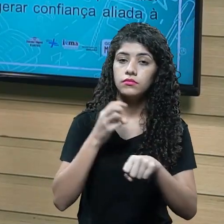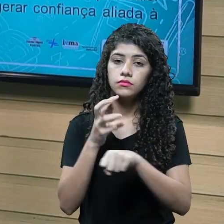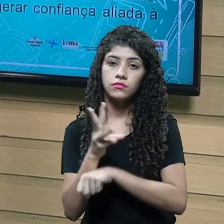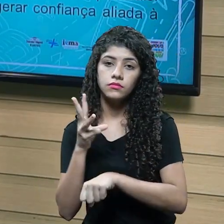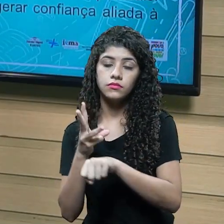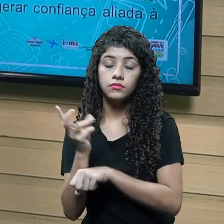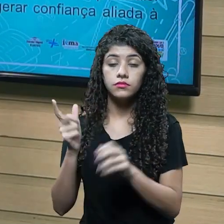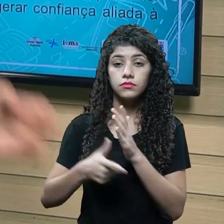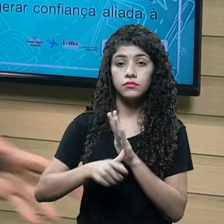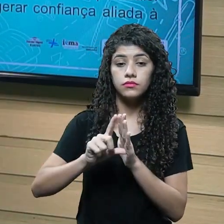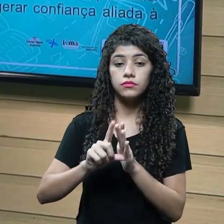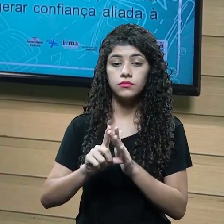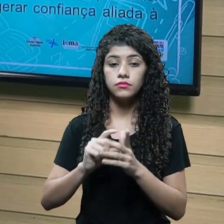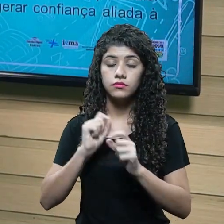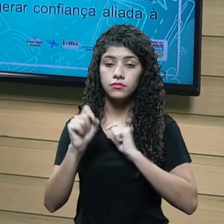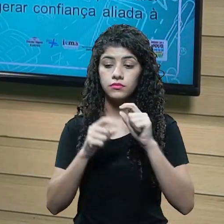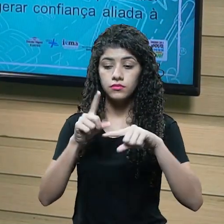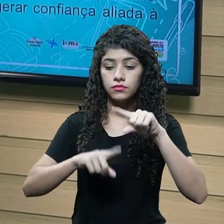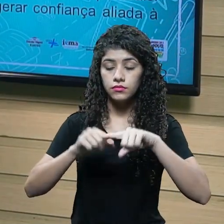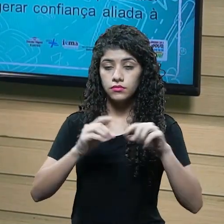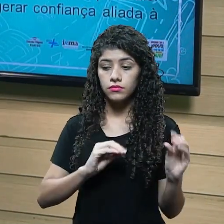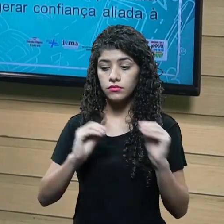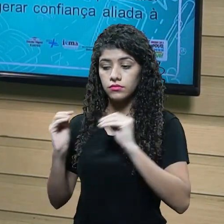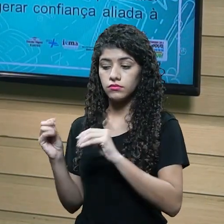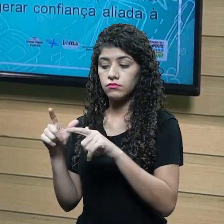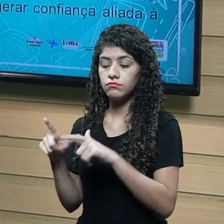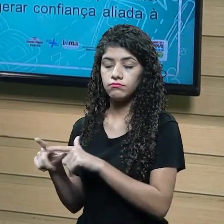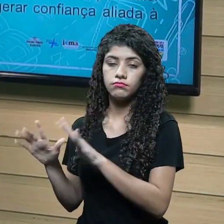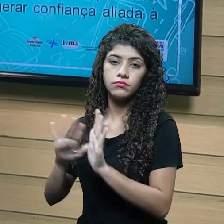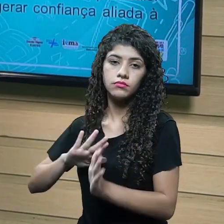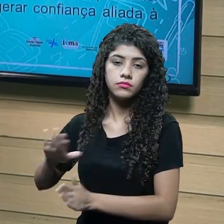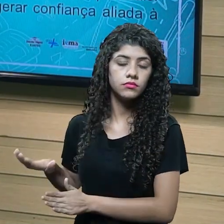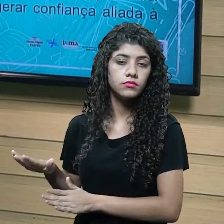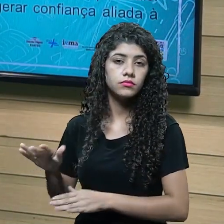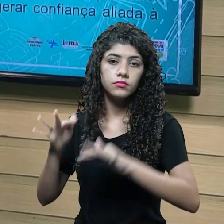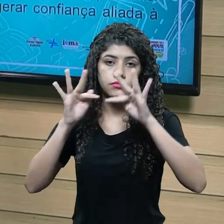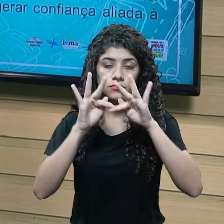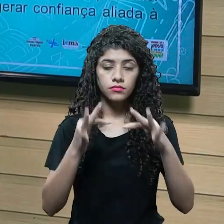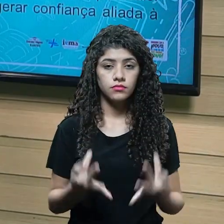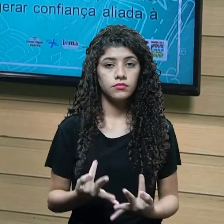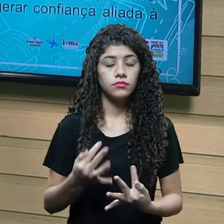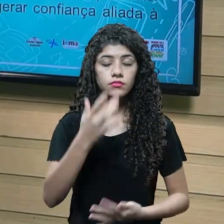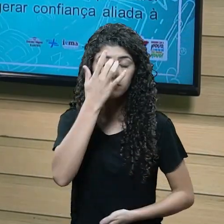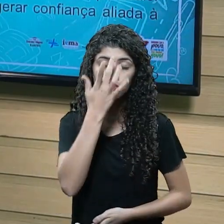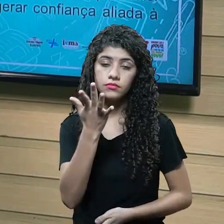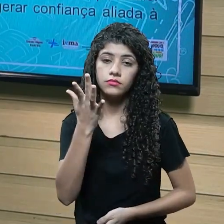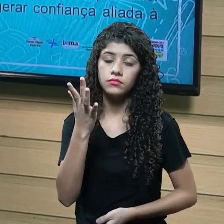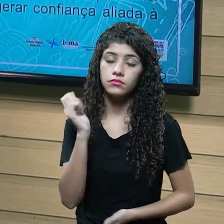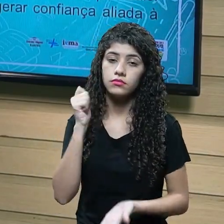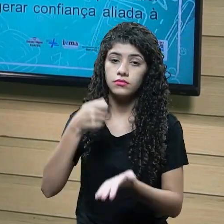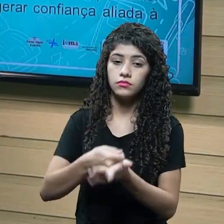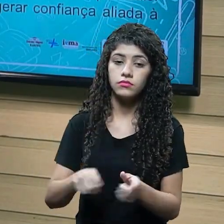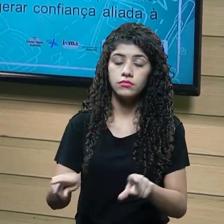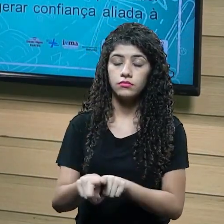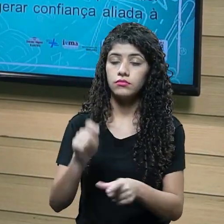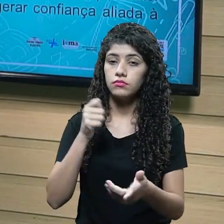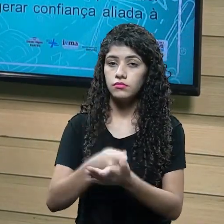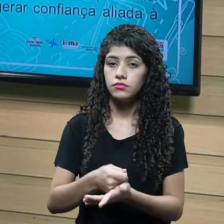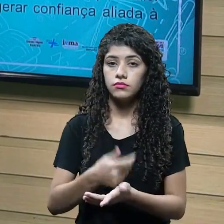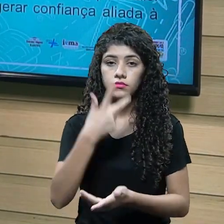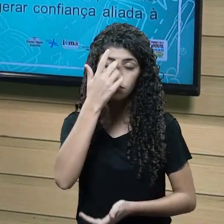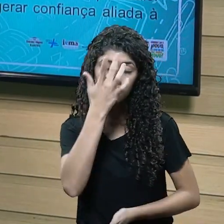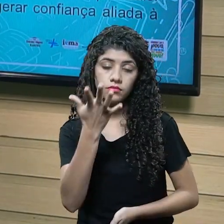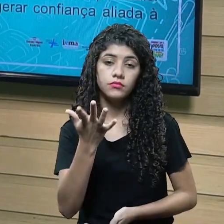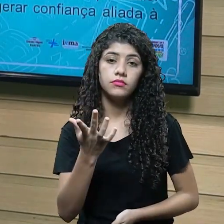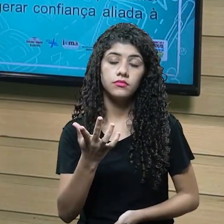pré-venda, e eu já deixando aquele produto dele à disposição, tá? Facilitando assim a sua compra, facilitando meios de pagamento daquele cliente,